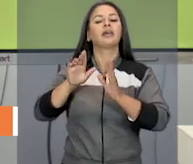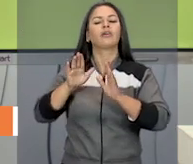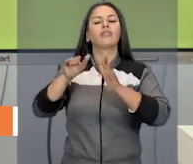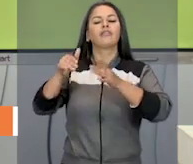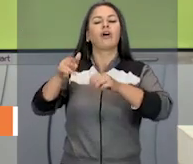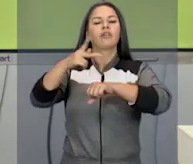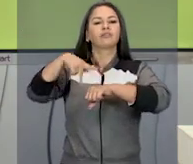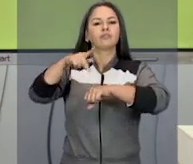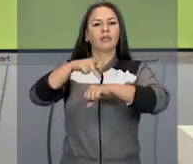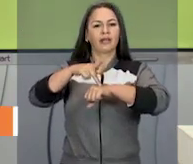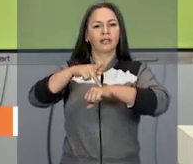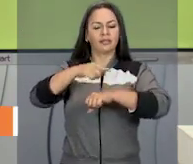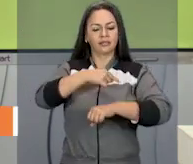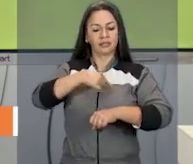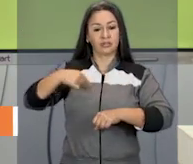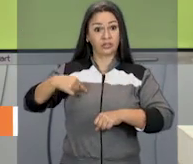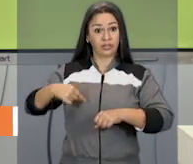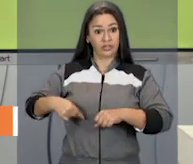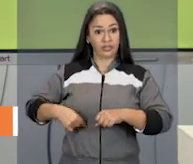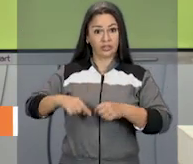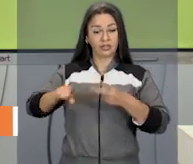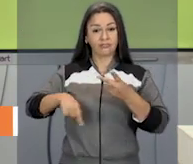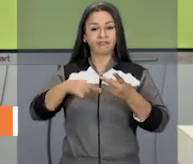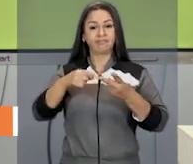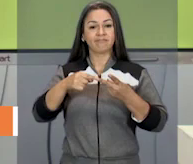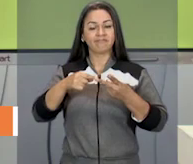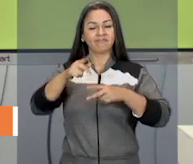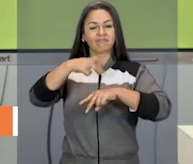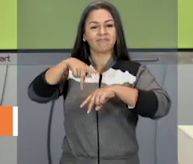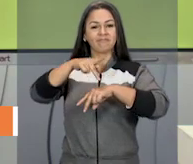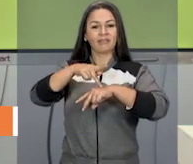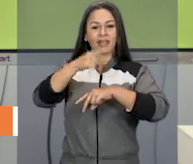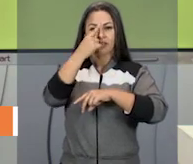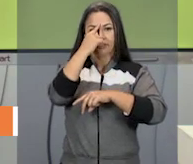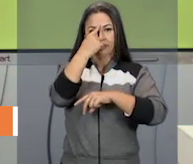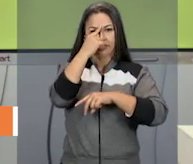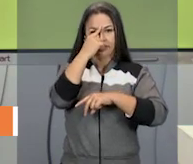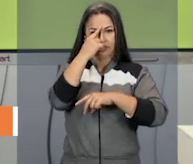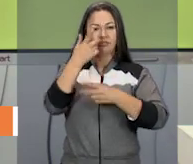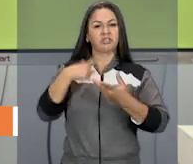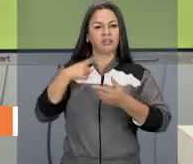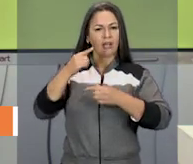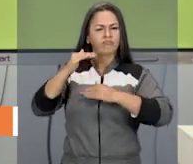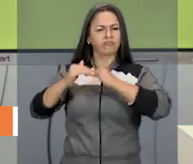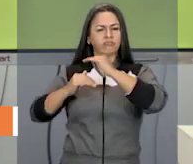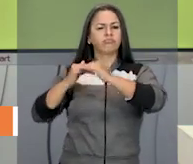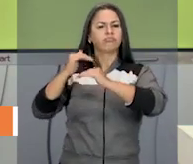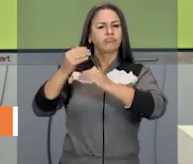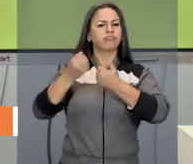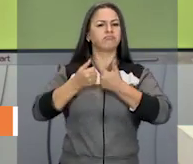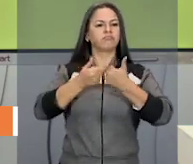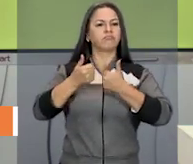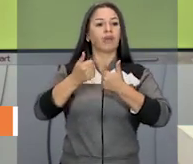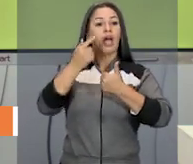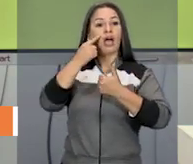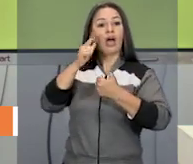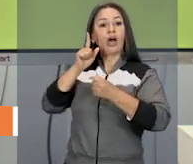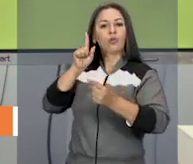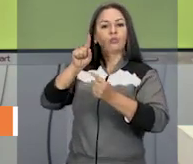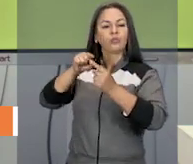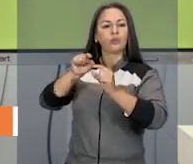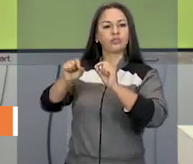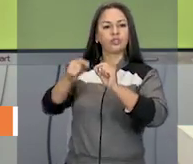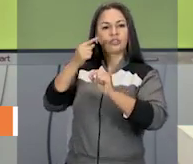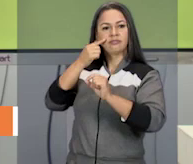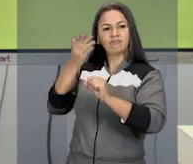uma projeção muito grande atualmente. Bem, então nosso objetivo hoje é identificar e analisar características de países e grupos